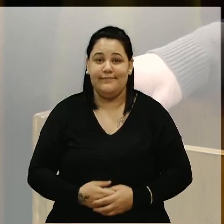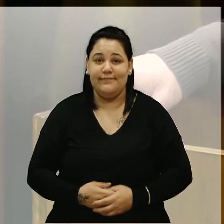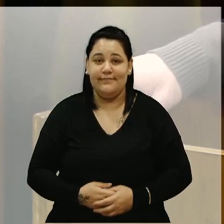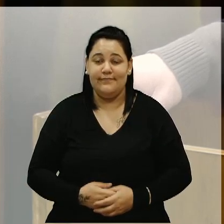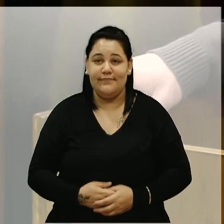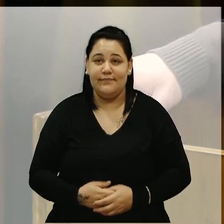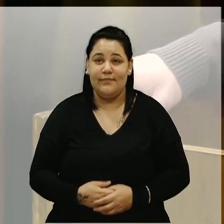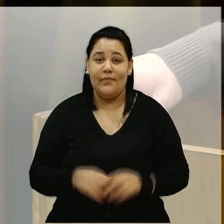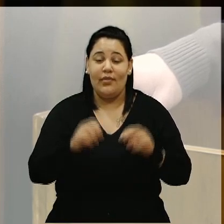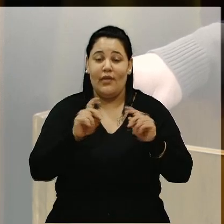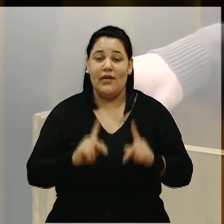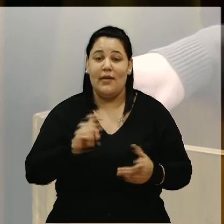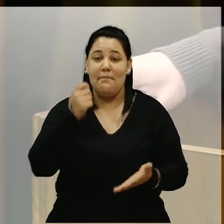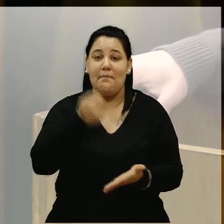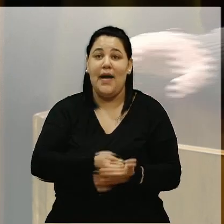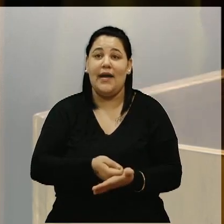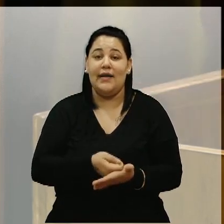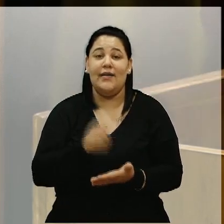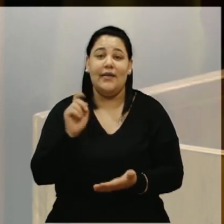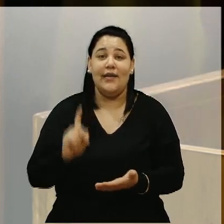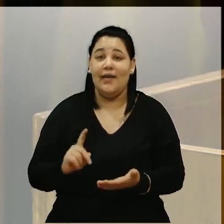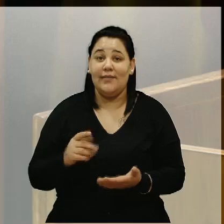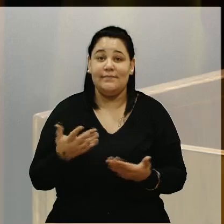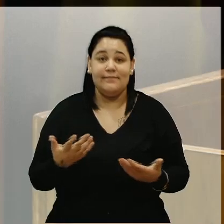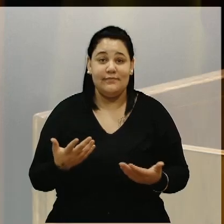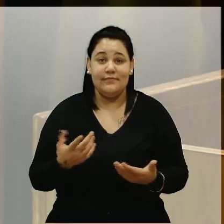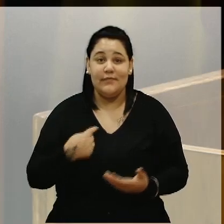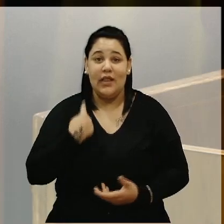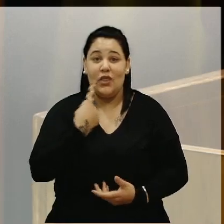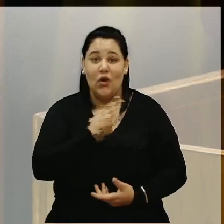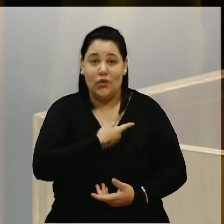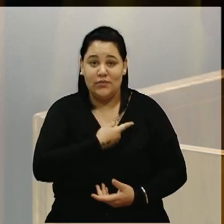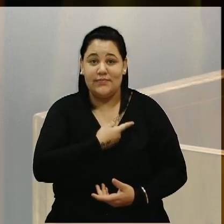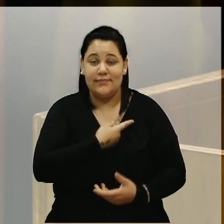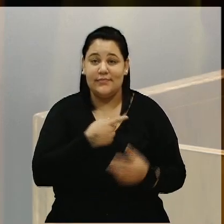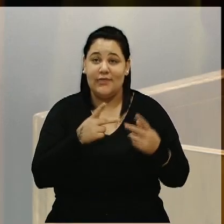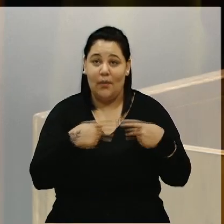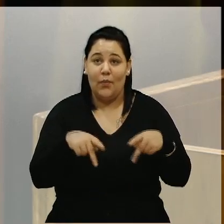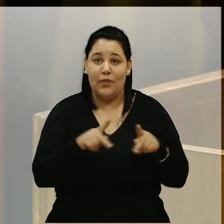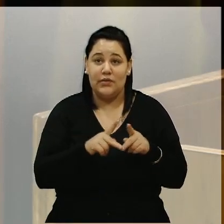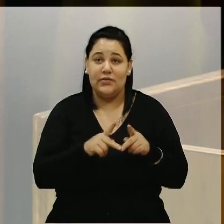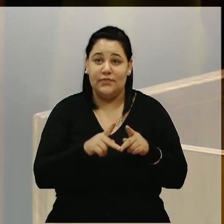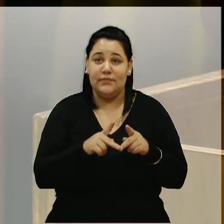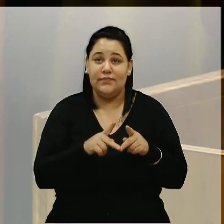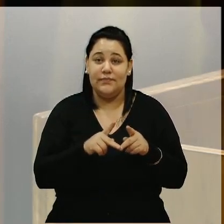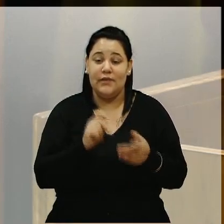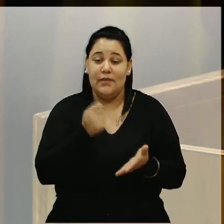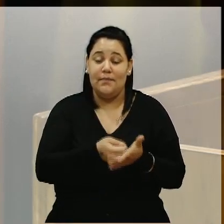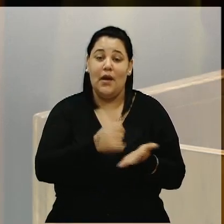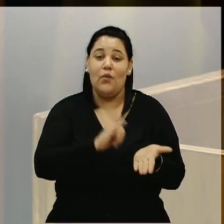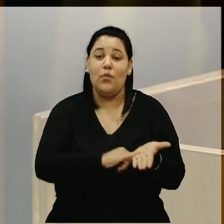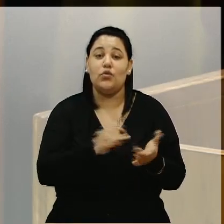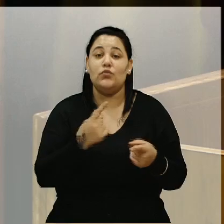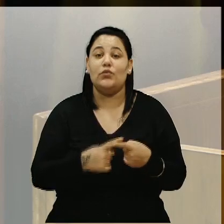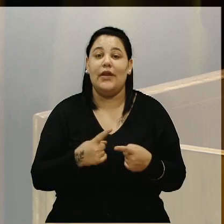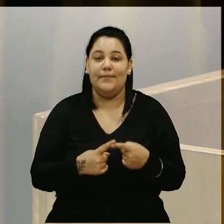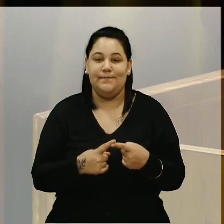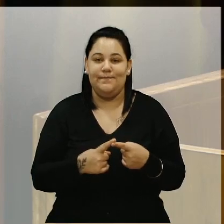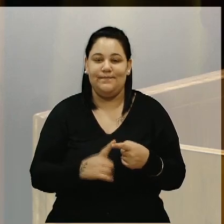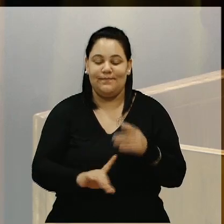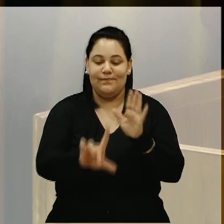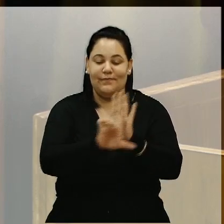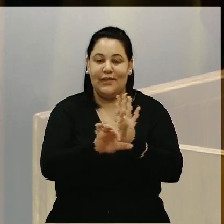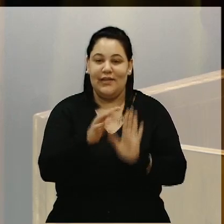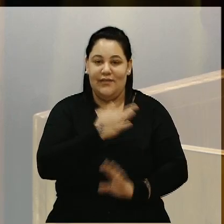Quem paga o pato é quem? É nós, é a população que contribui com seus impostos. Por quê? Porque a lei